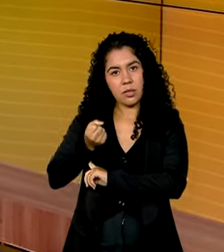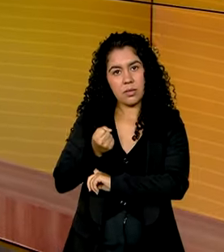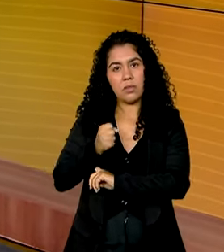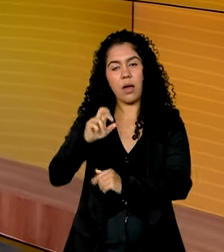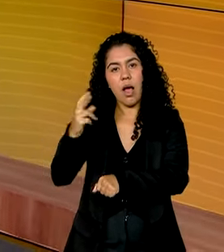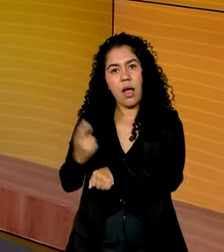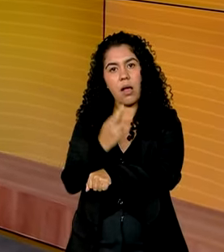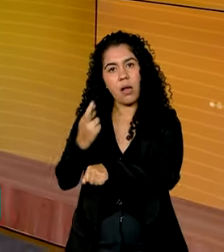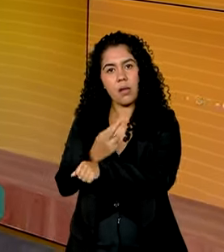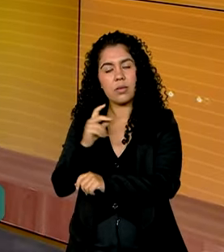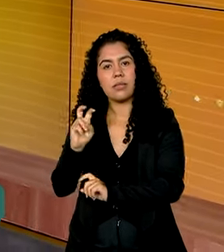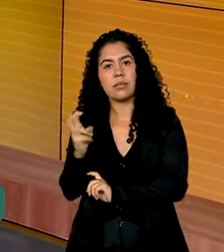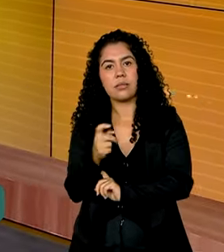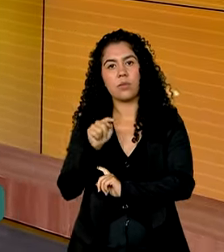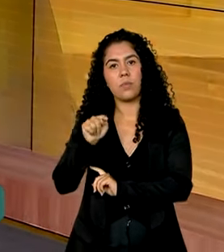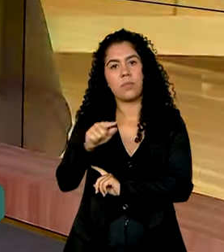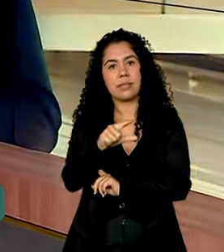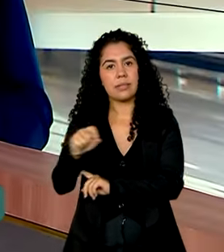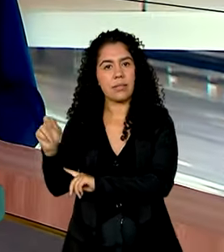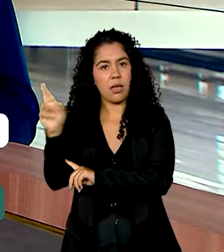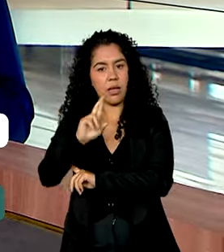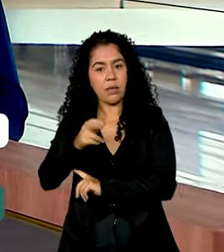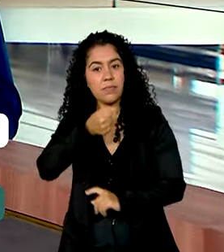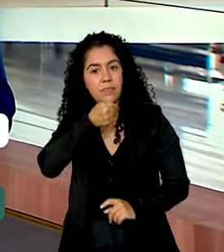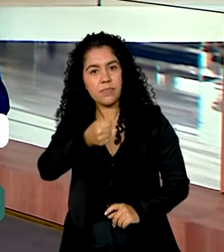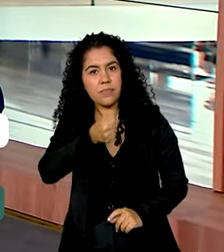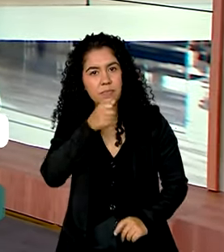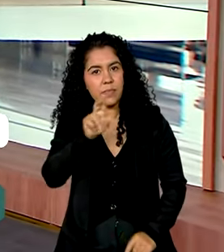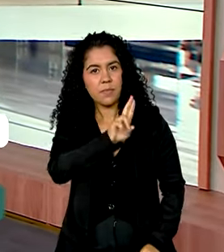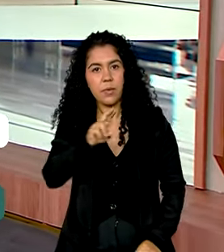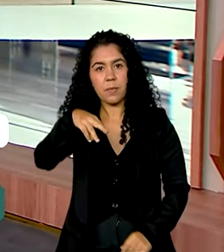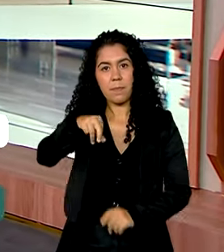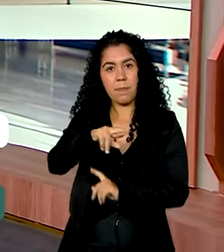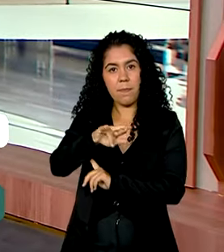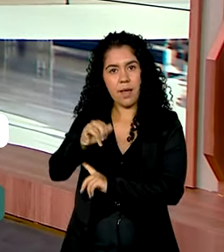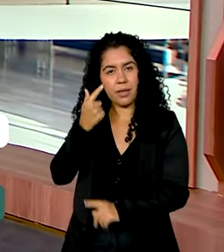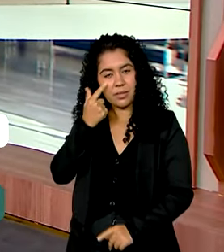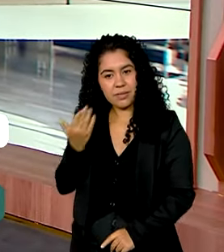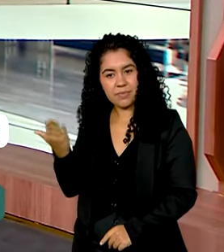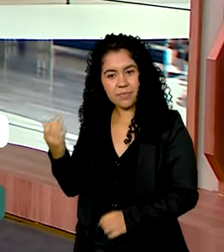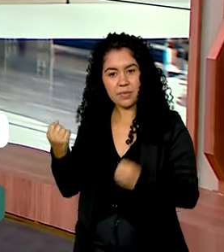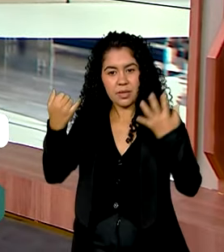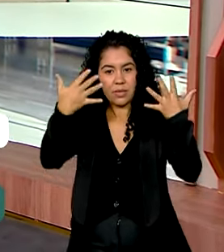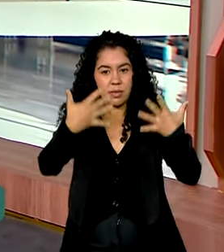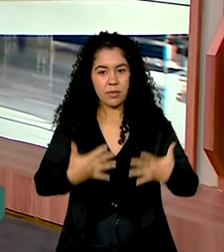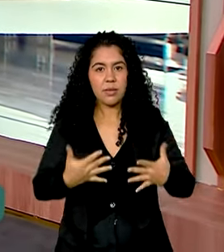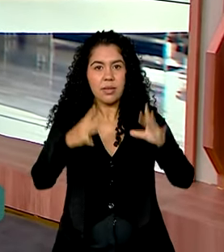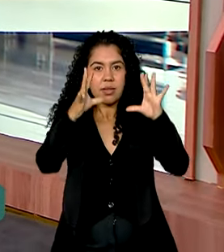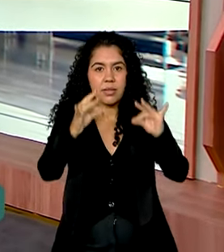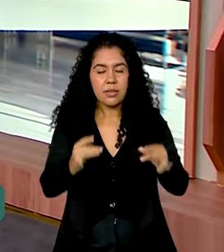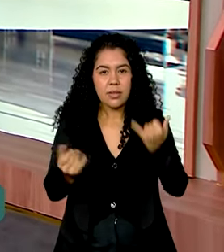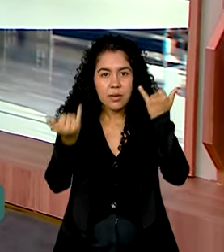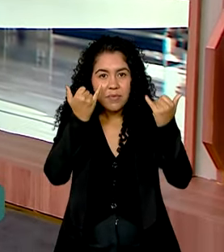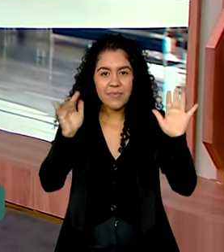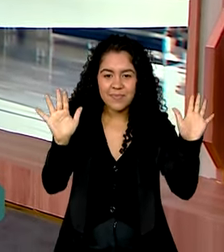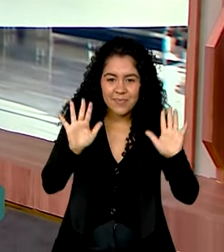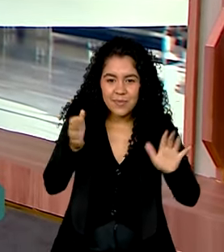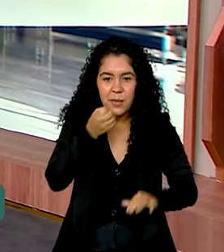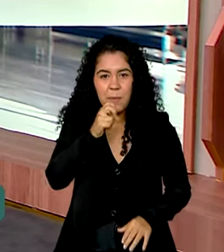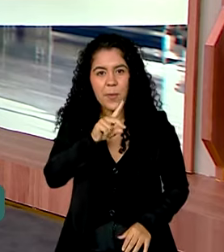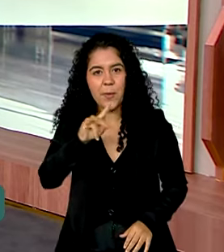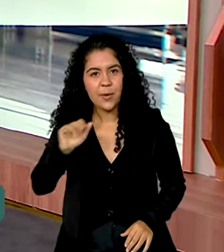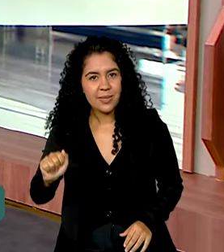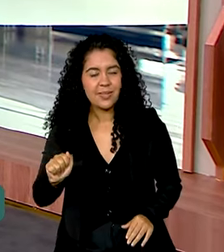R$ 5.100. Vamos falar com Márcia Fernandes, direto do Palácio do Planalto. Ela traz ao vivo para a gente as informações. Oi, Márcia, bom dia.